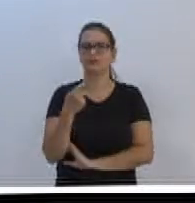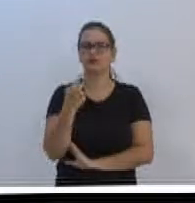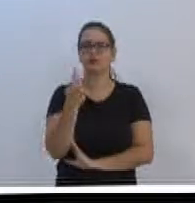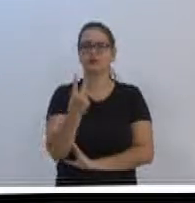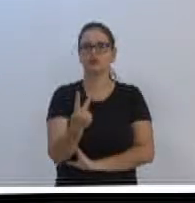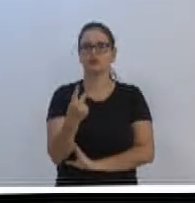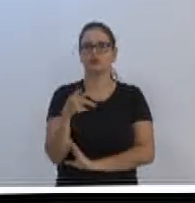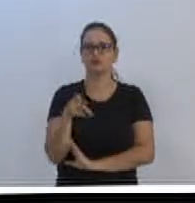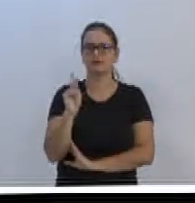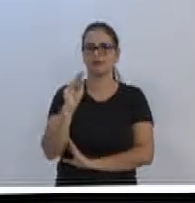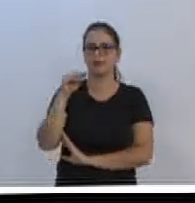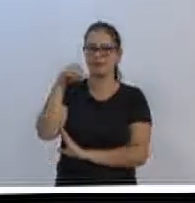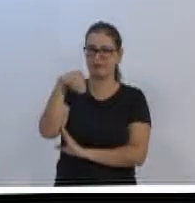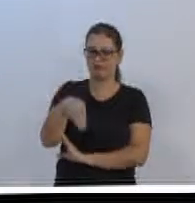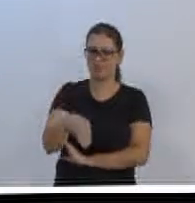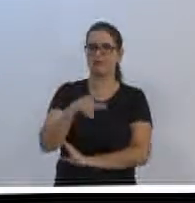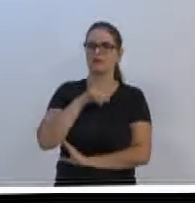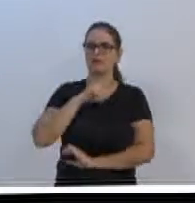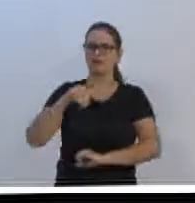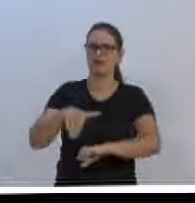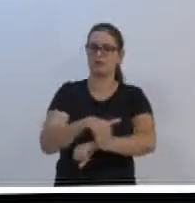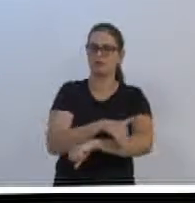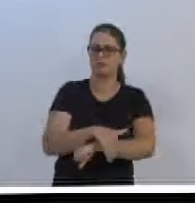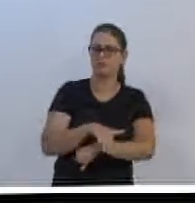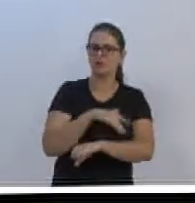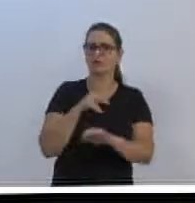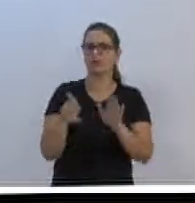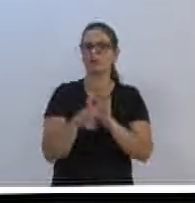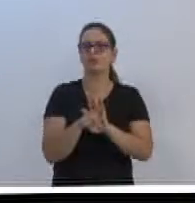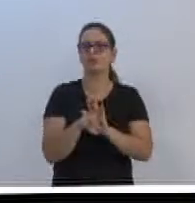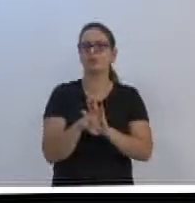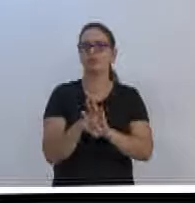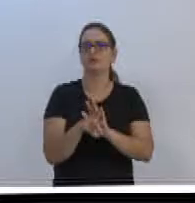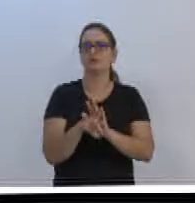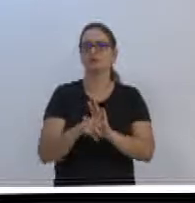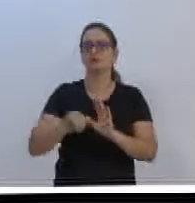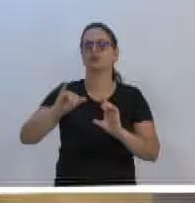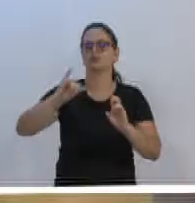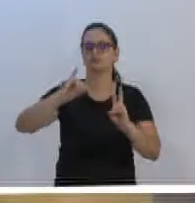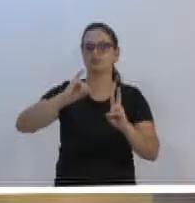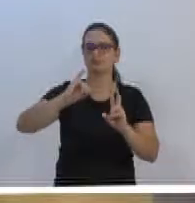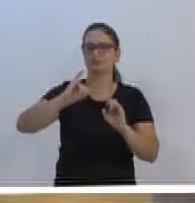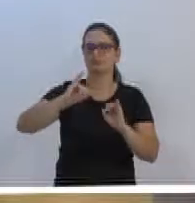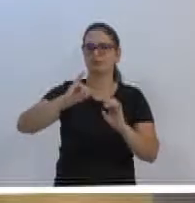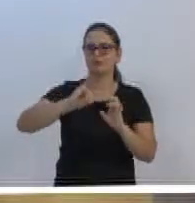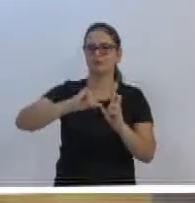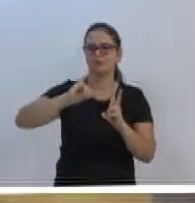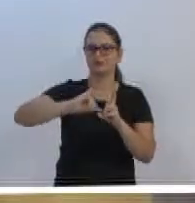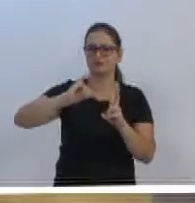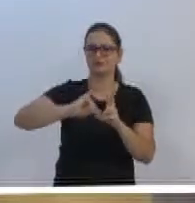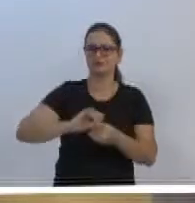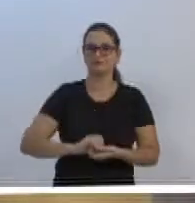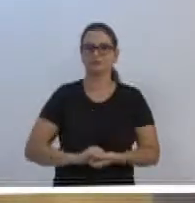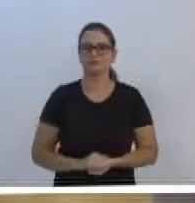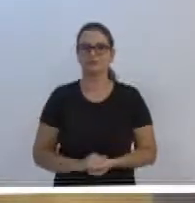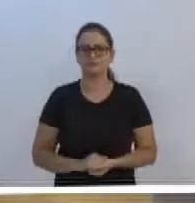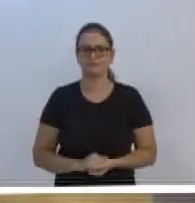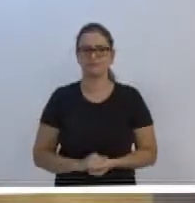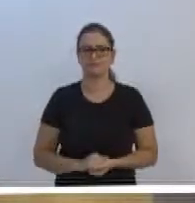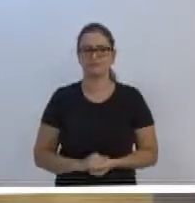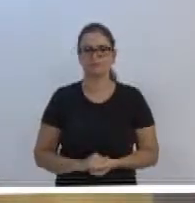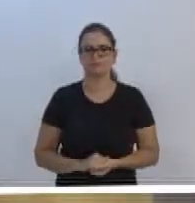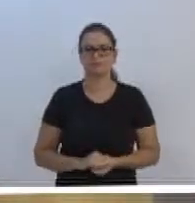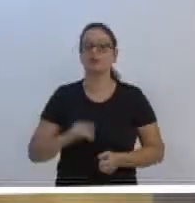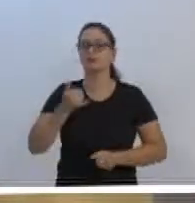acontecendo na sua vida crianças e no pai de paula central mas eu quero registrar